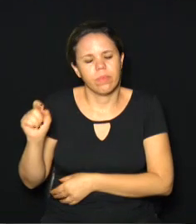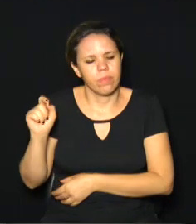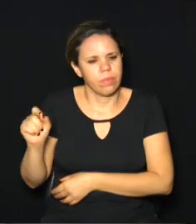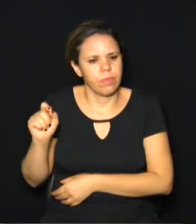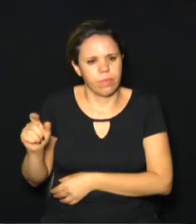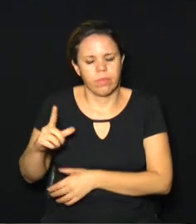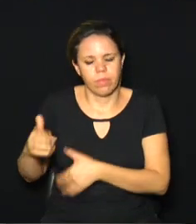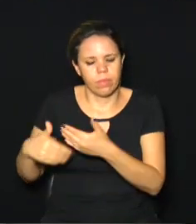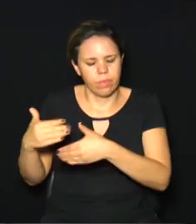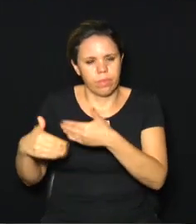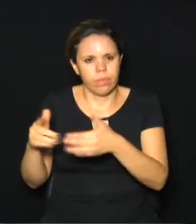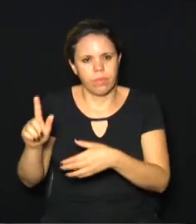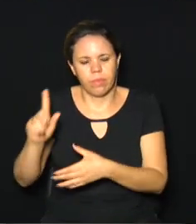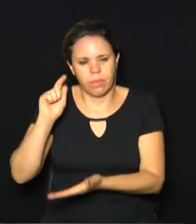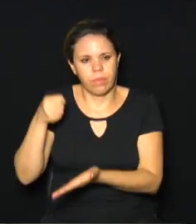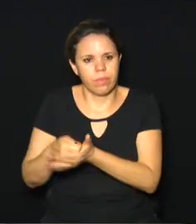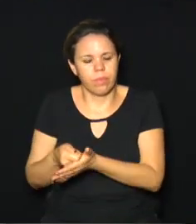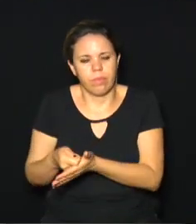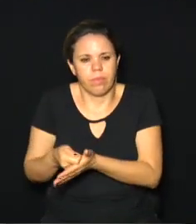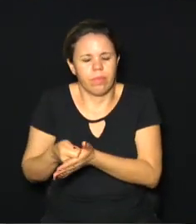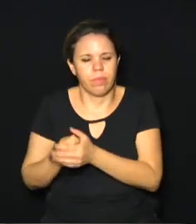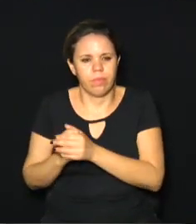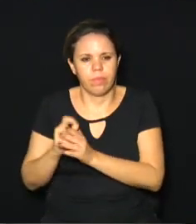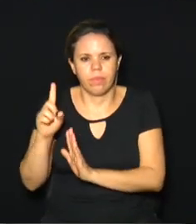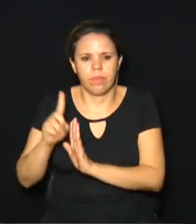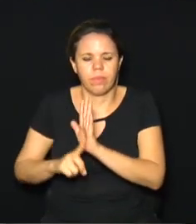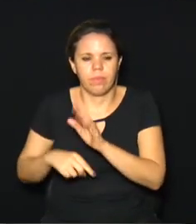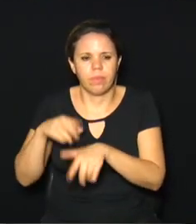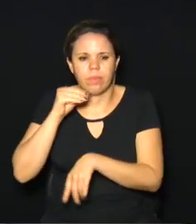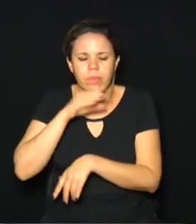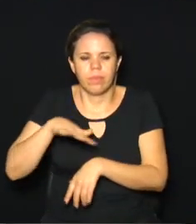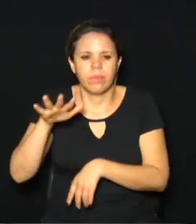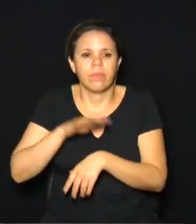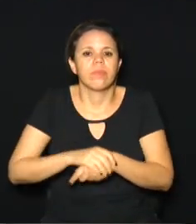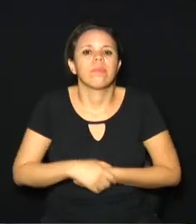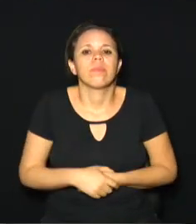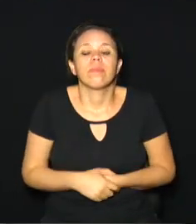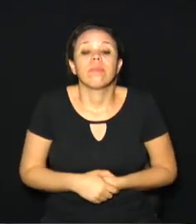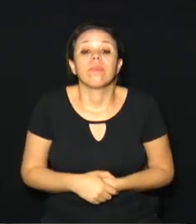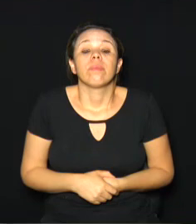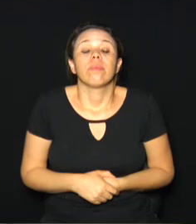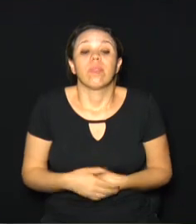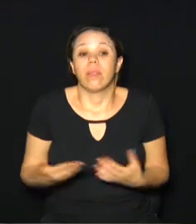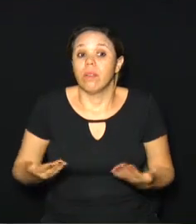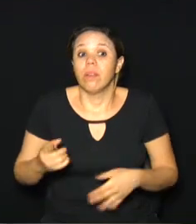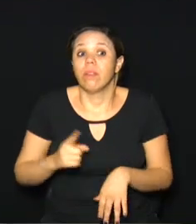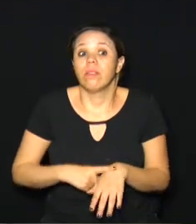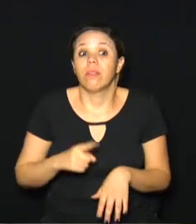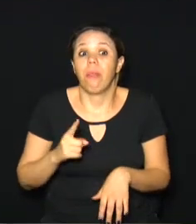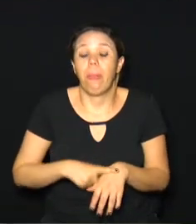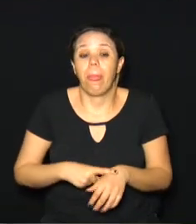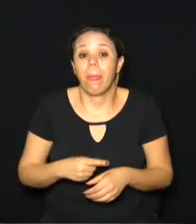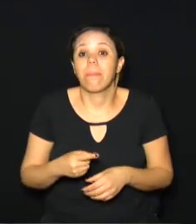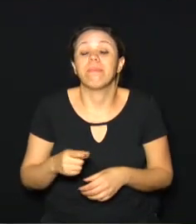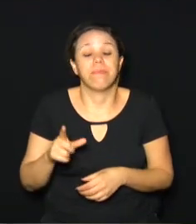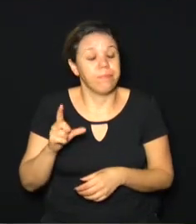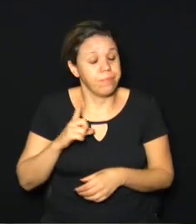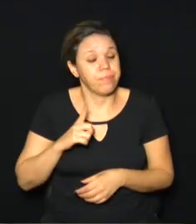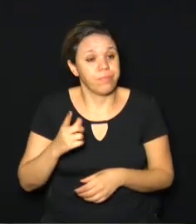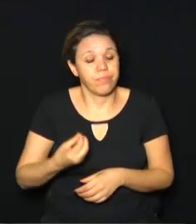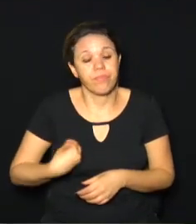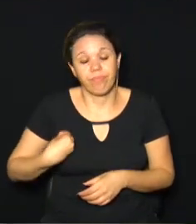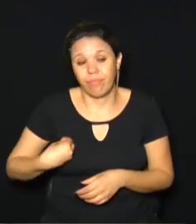a tendência é garantir os direitos dos trabalhadores. Então, nesse momento, nós estamos realmente vivendo